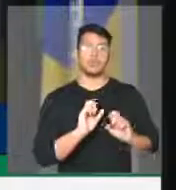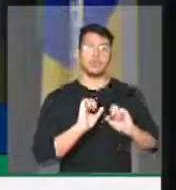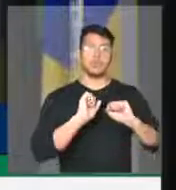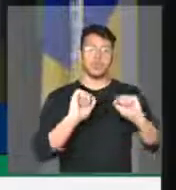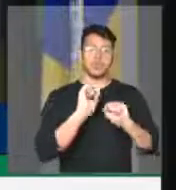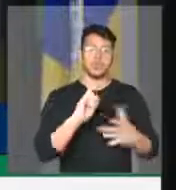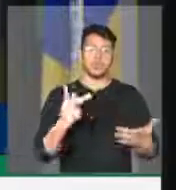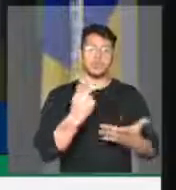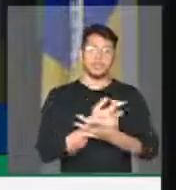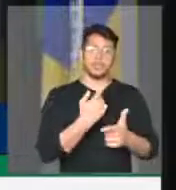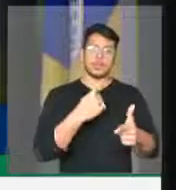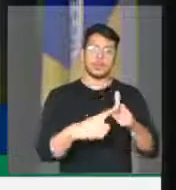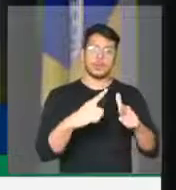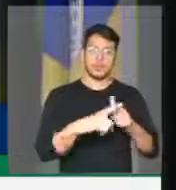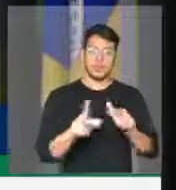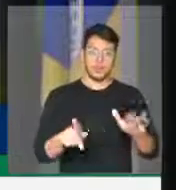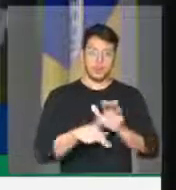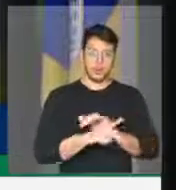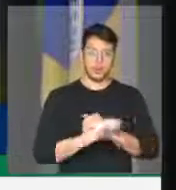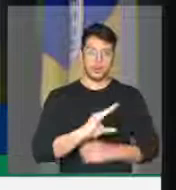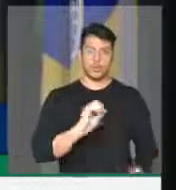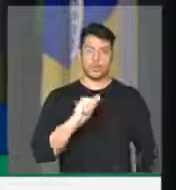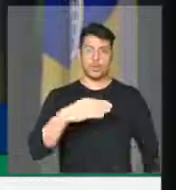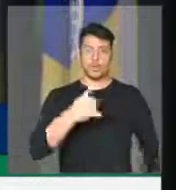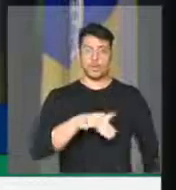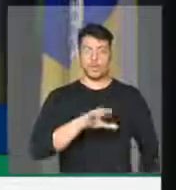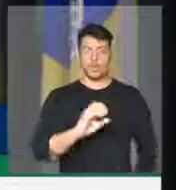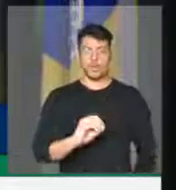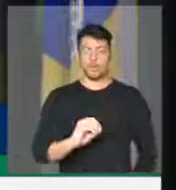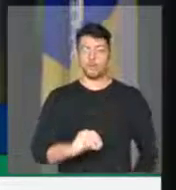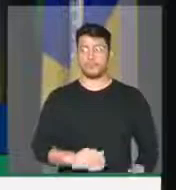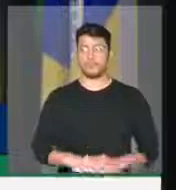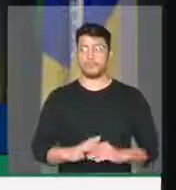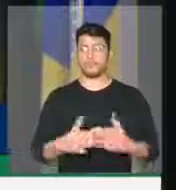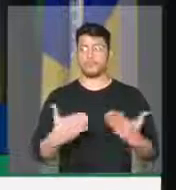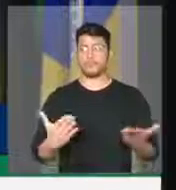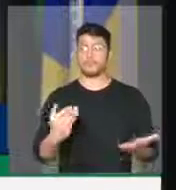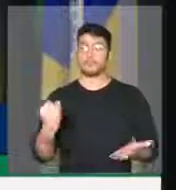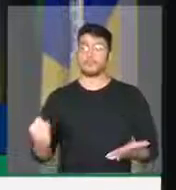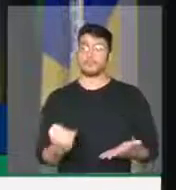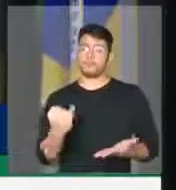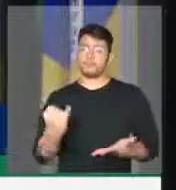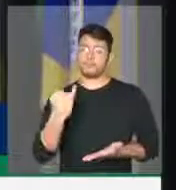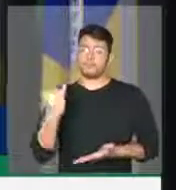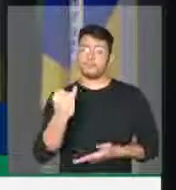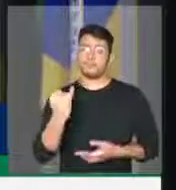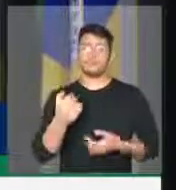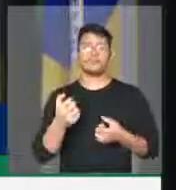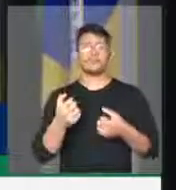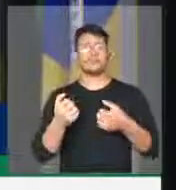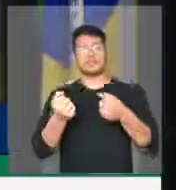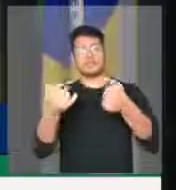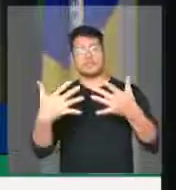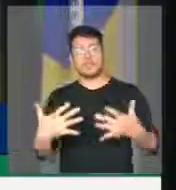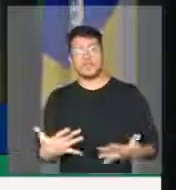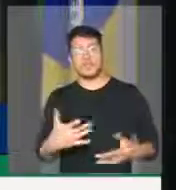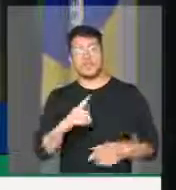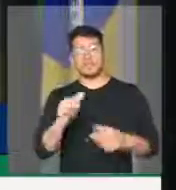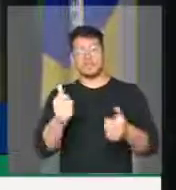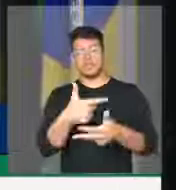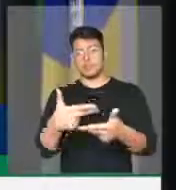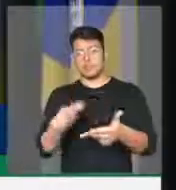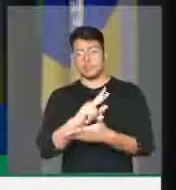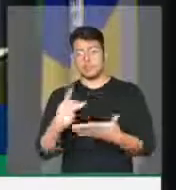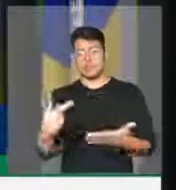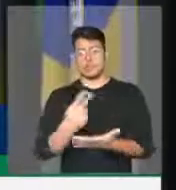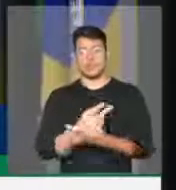dificilmente dificultarão o processo. Presidente, muito importante, portanto, essas considerações de valor econômico, não é? De